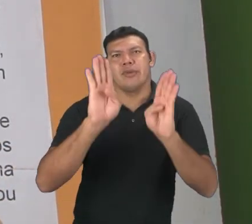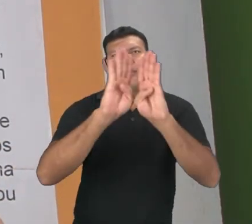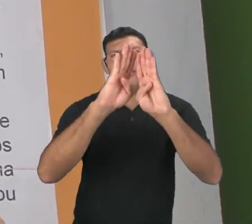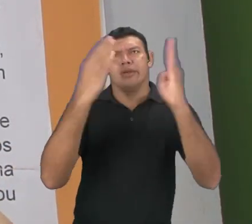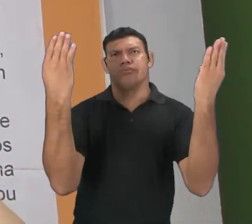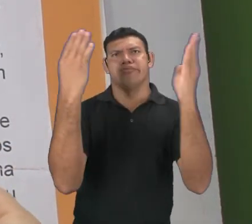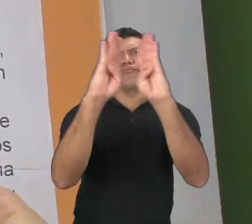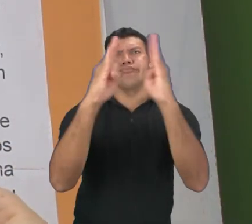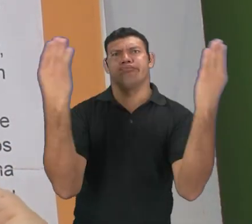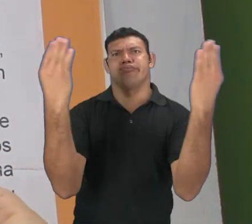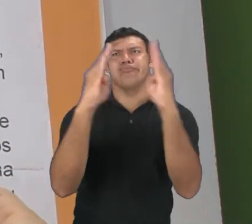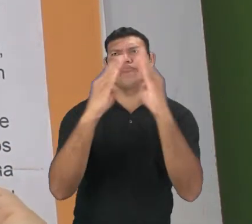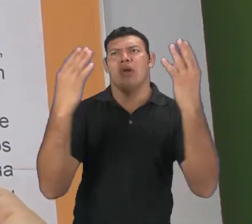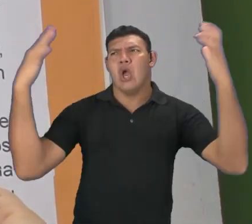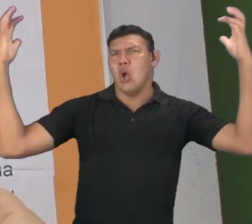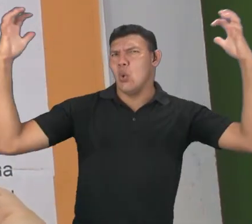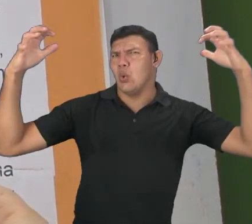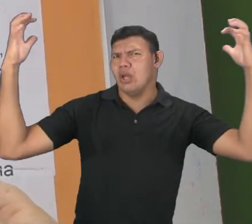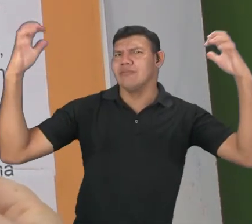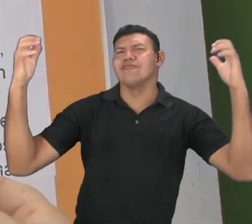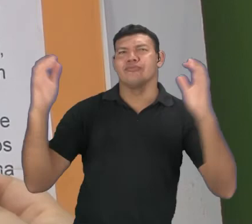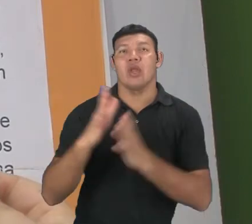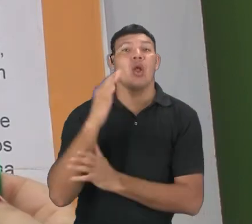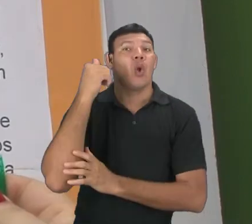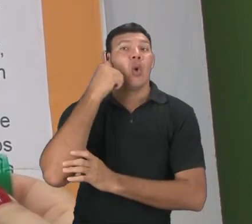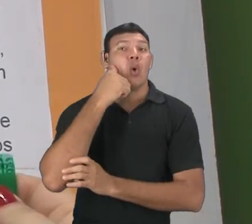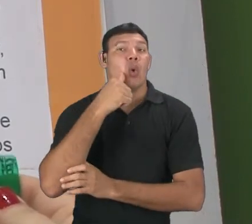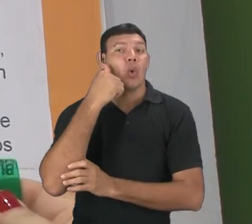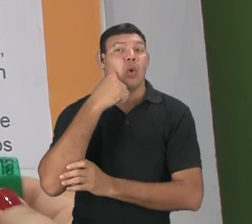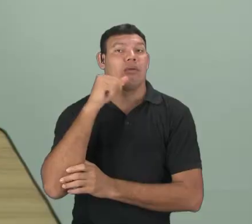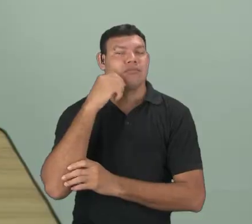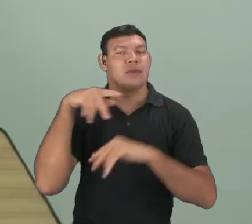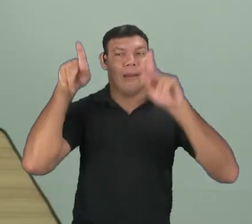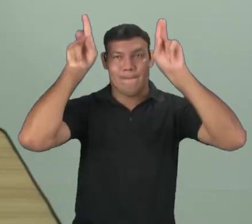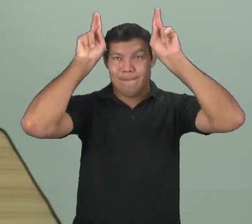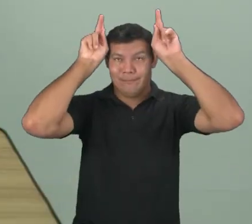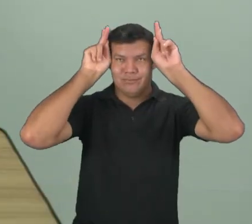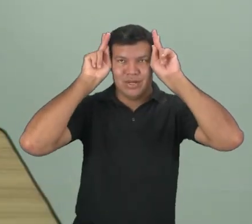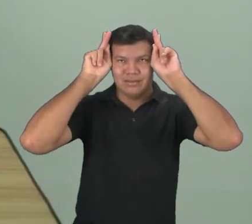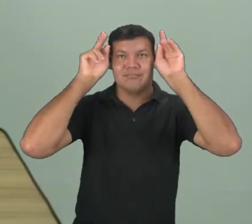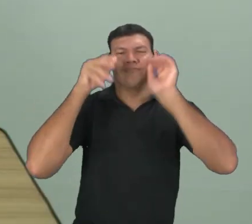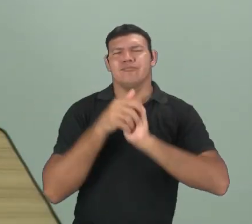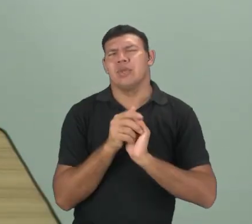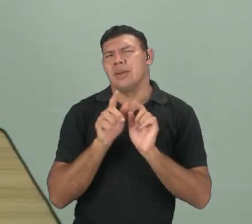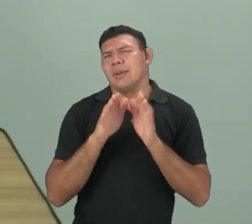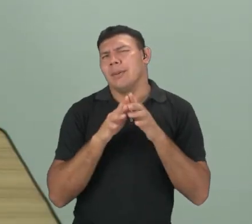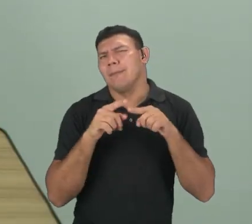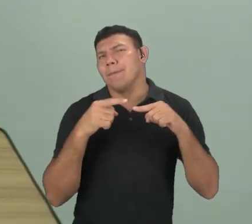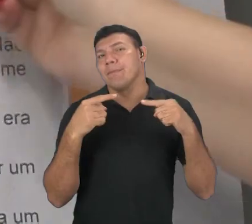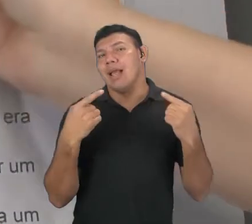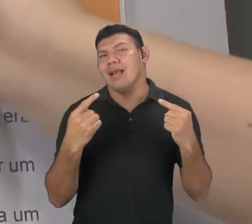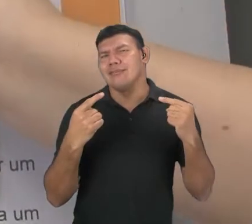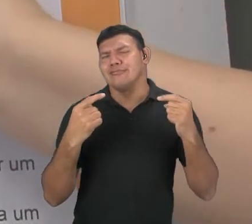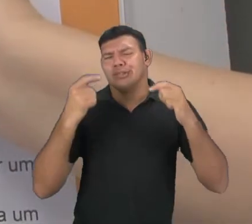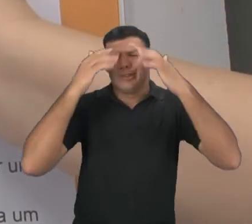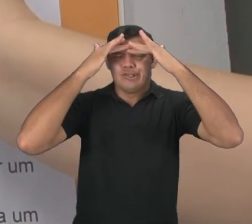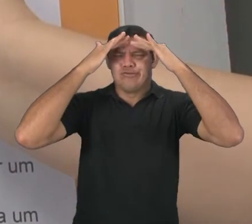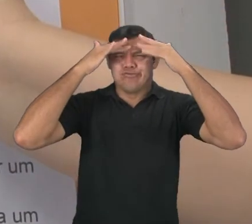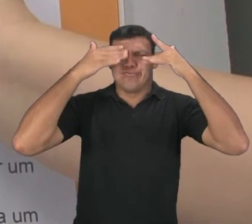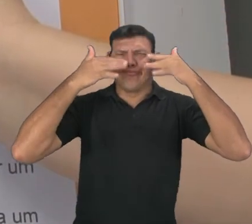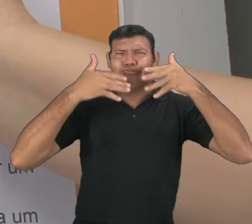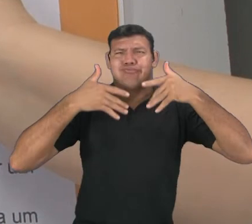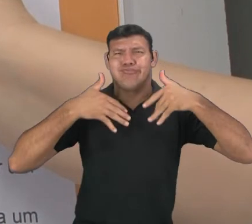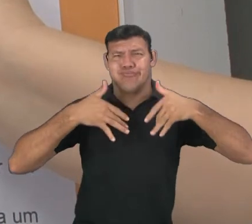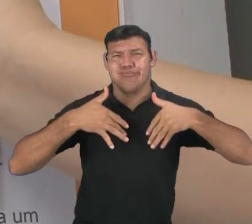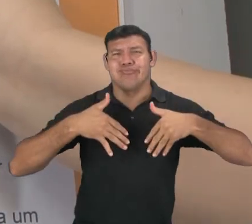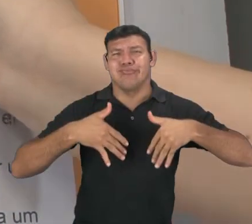pela tempestade. Era uma moça que dizia ser uma princesa, mas estava encharcada de